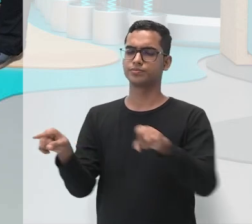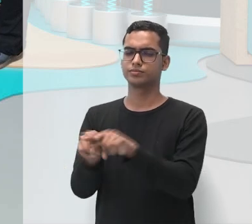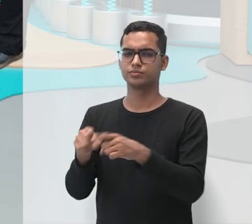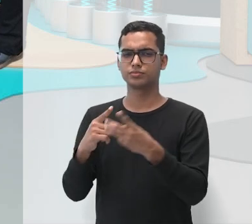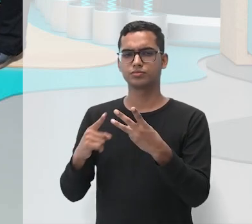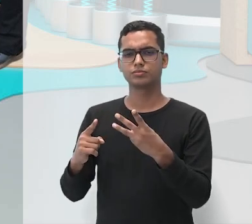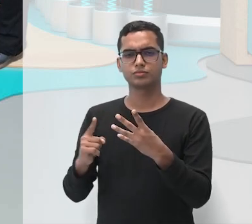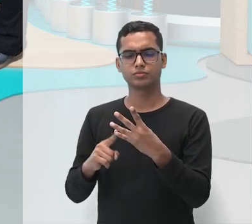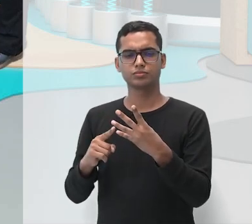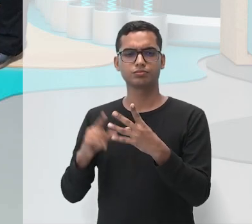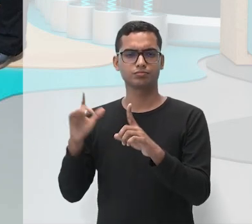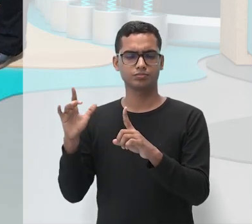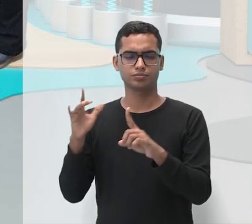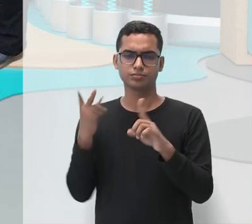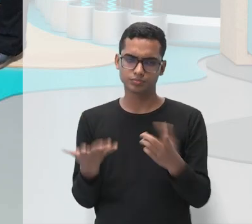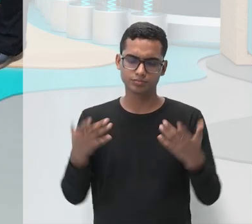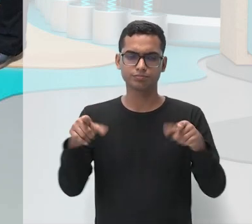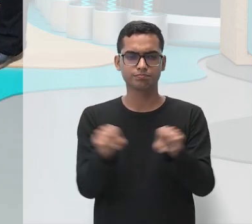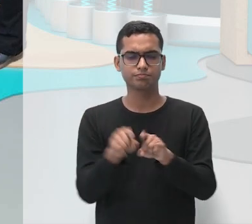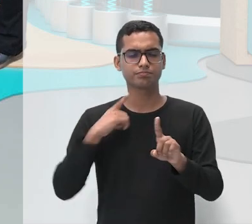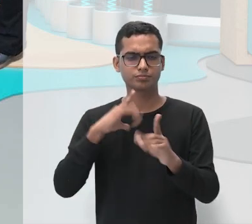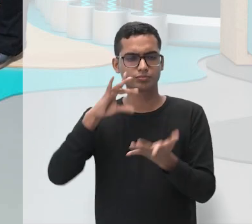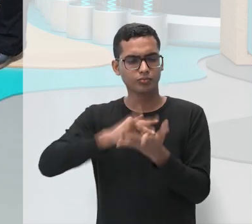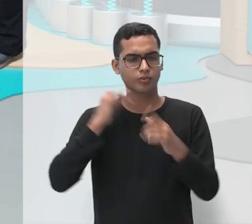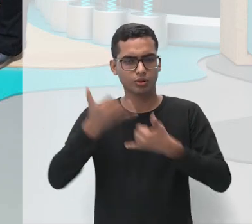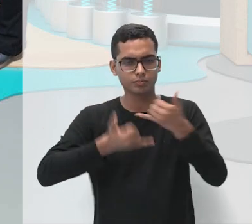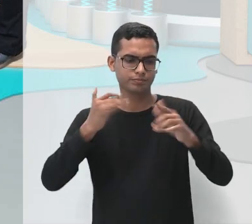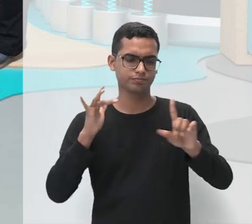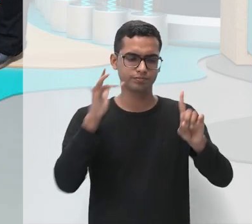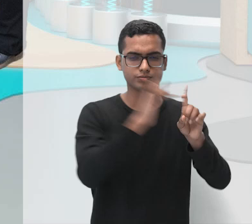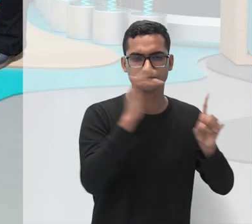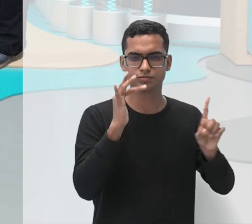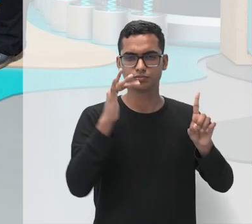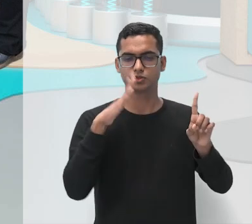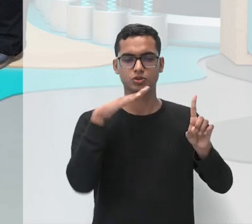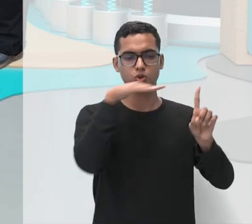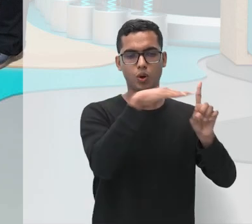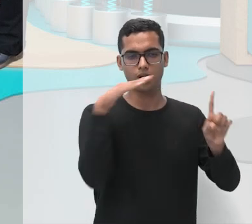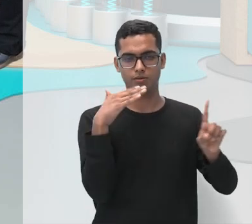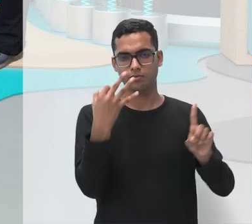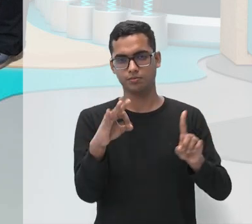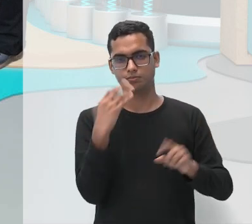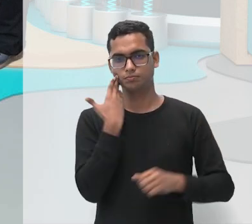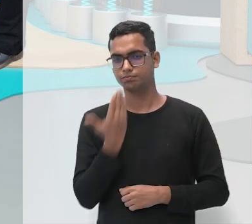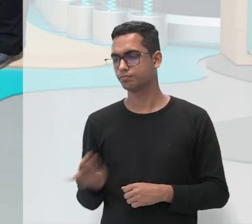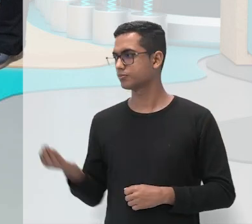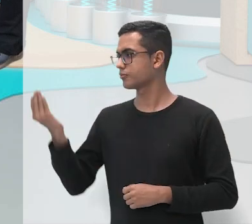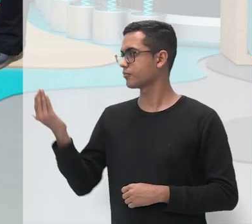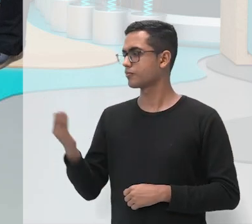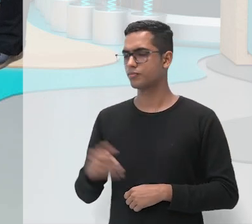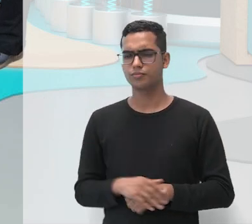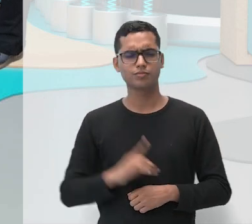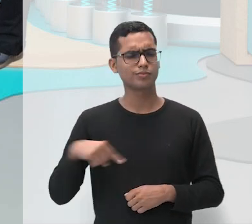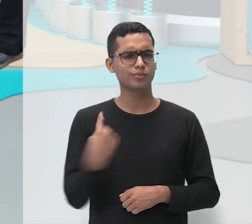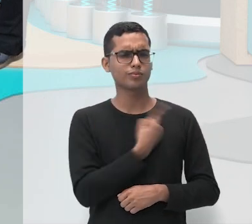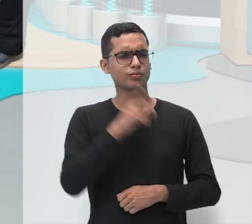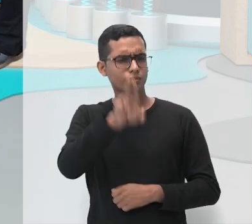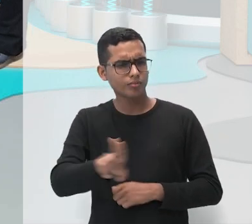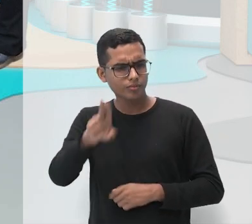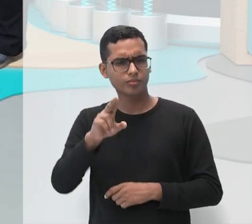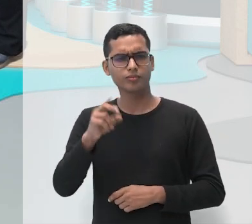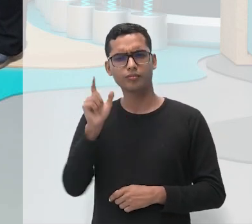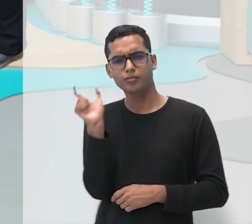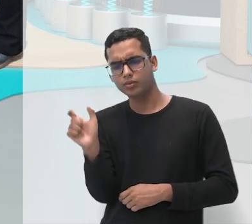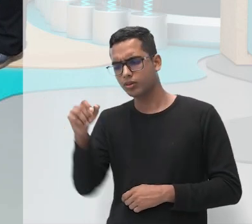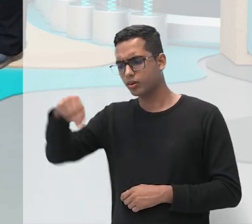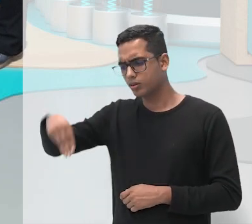Muito bem. Bom, mas professora, manja, eu estou lembrando que a gente utiliza a palavra manja para outras coisas,